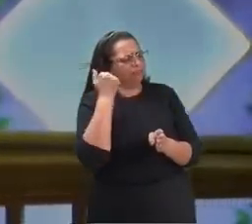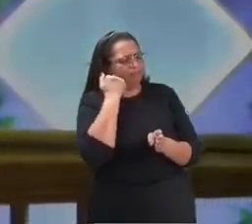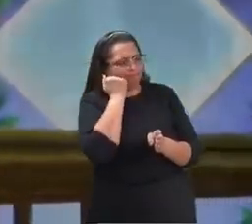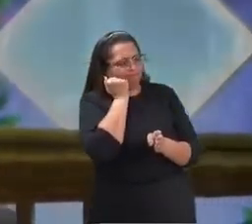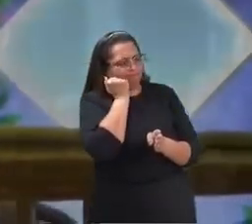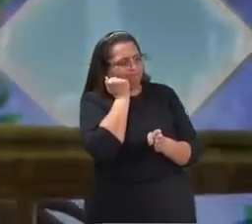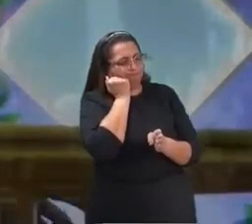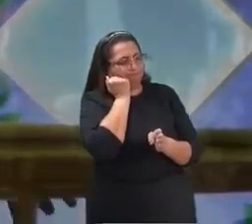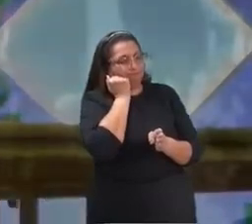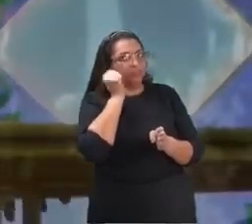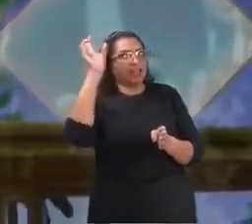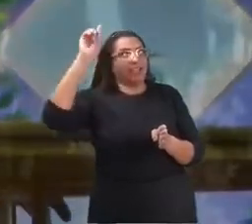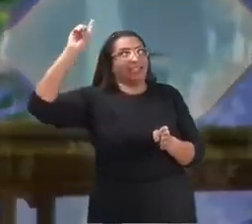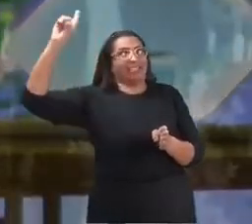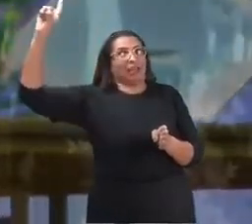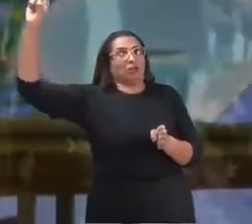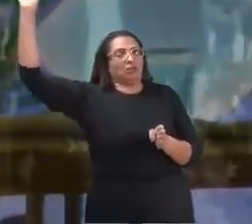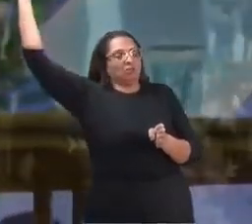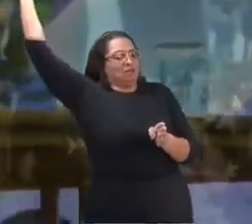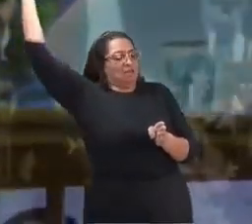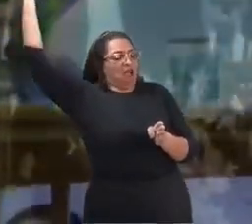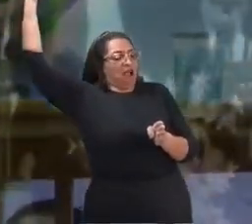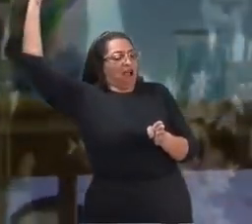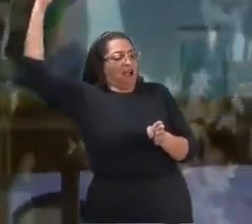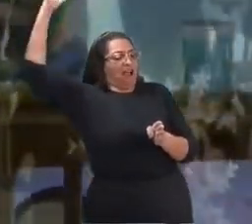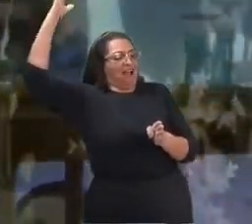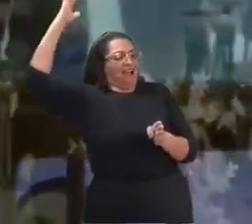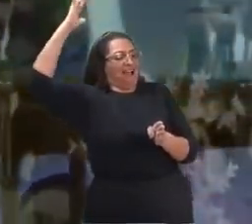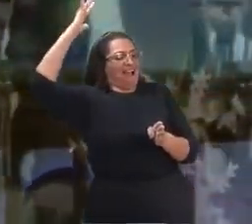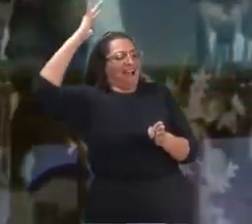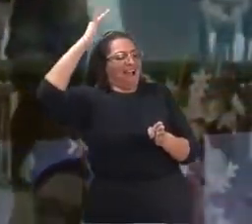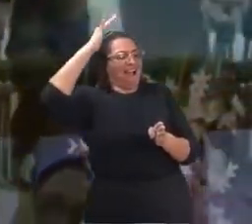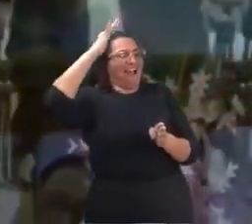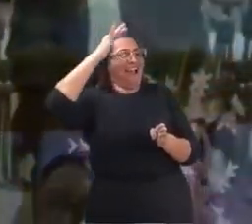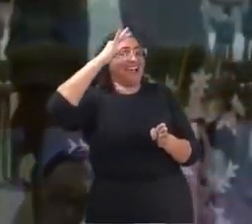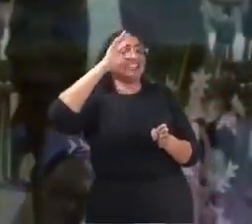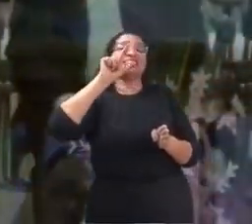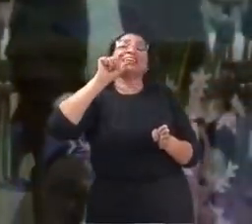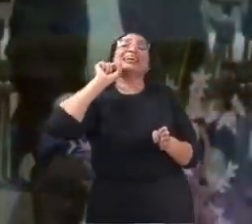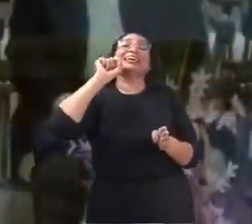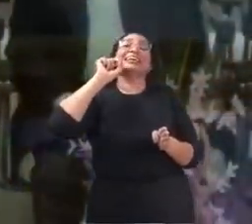E envia a graça por meio de Cristo.